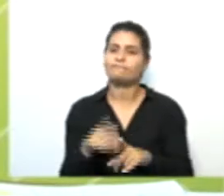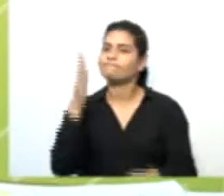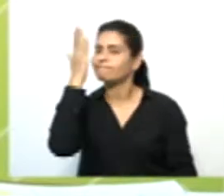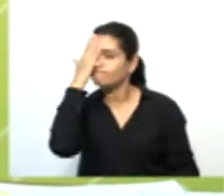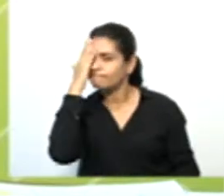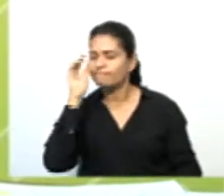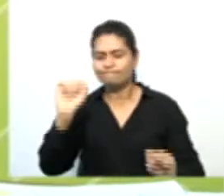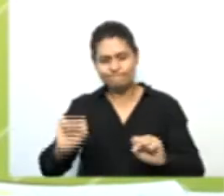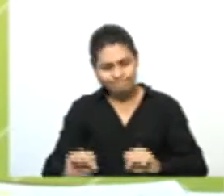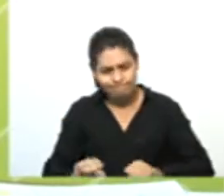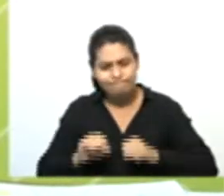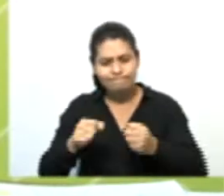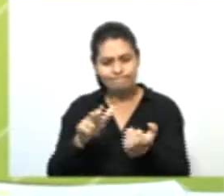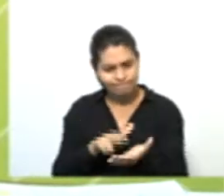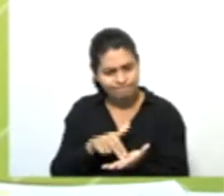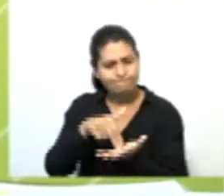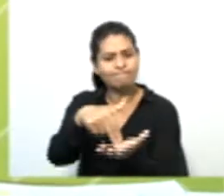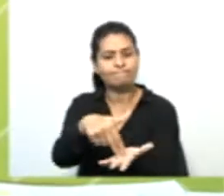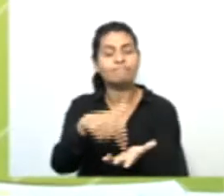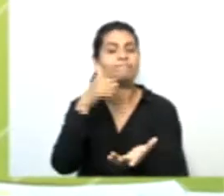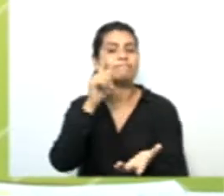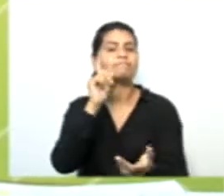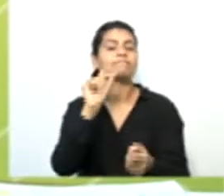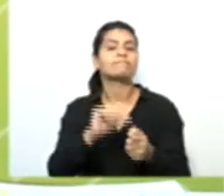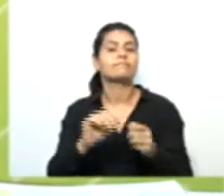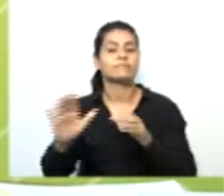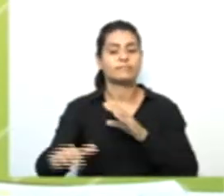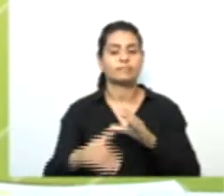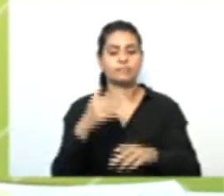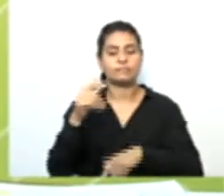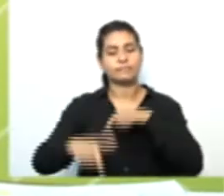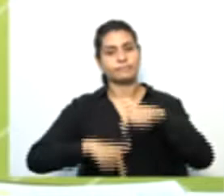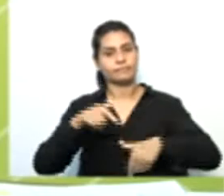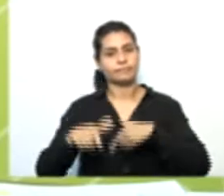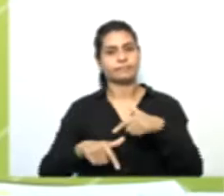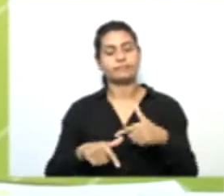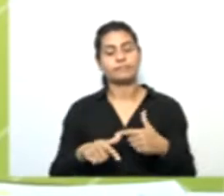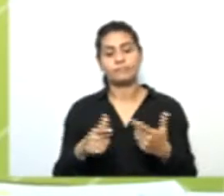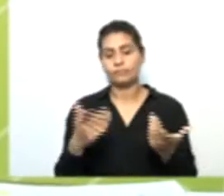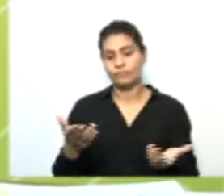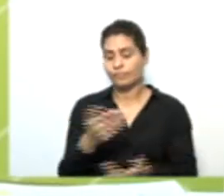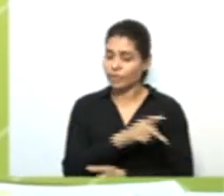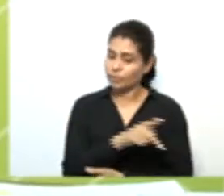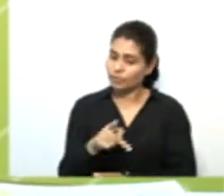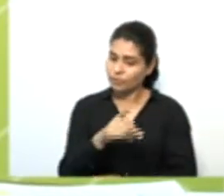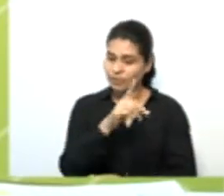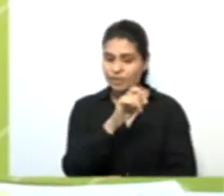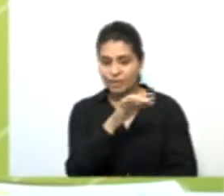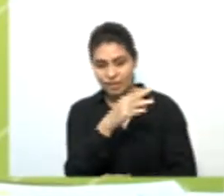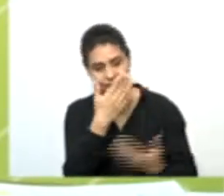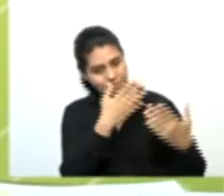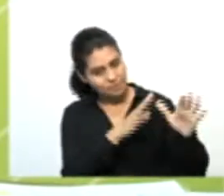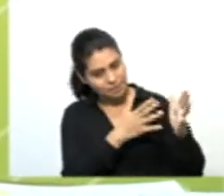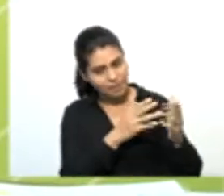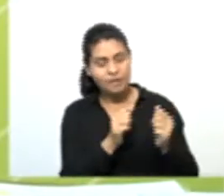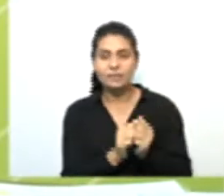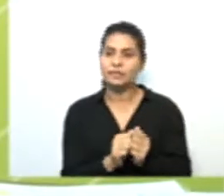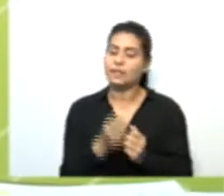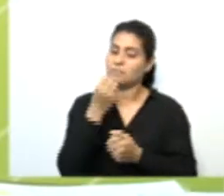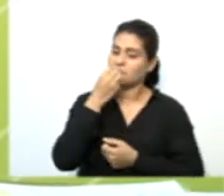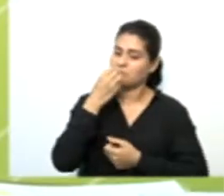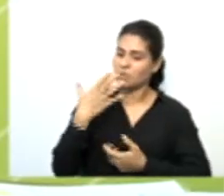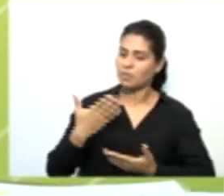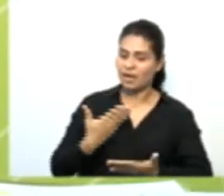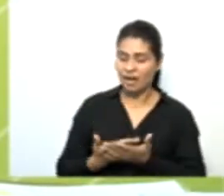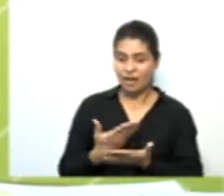sei que se esforçaram, se empenharam para estar encaminhando este trabalho de vocês. Então, professora Denise, parabéns, boa aula.